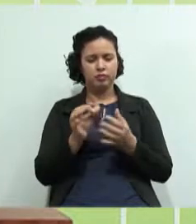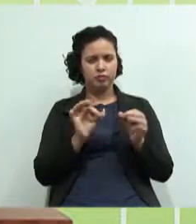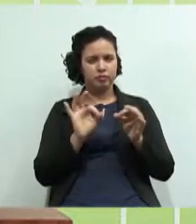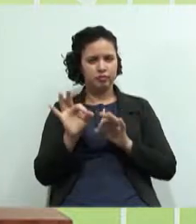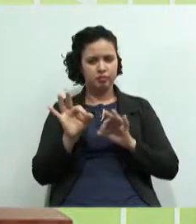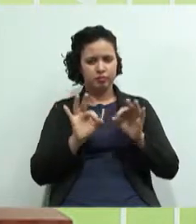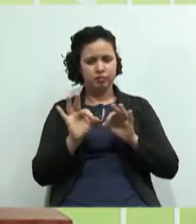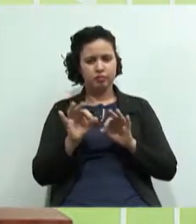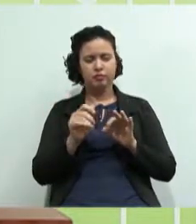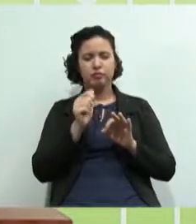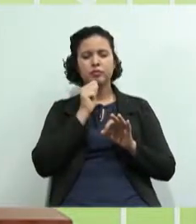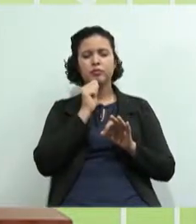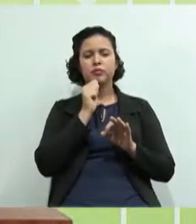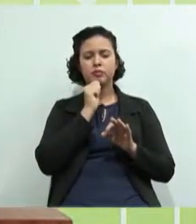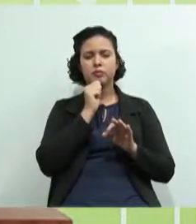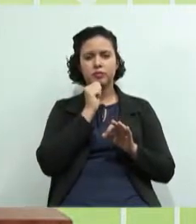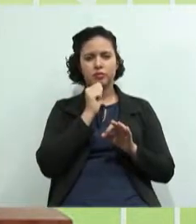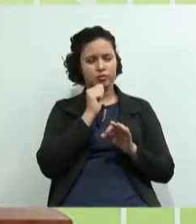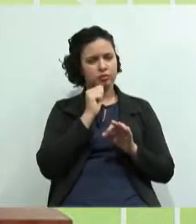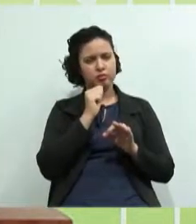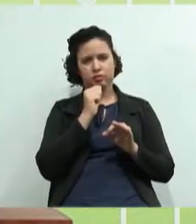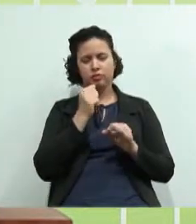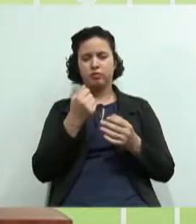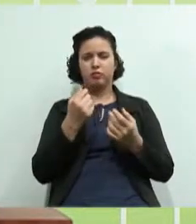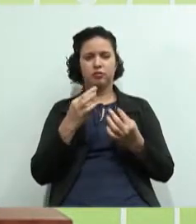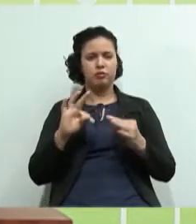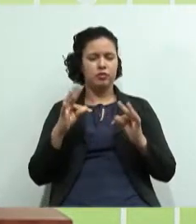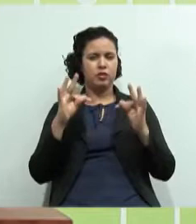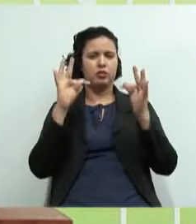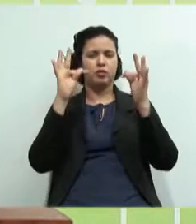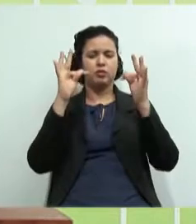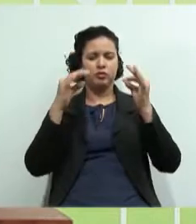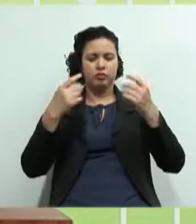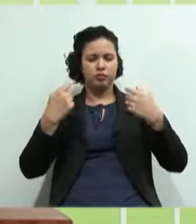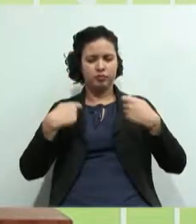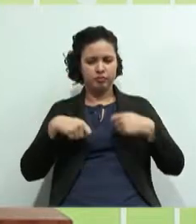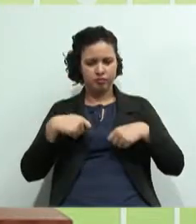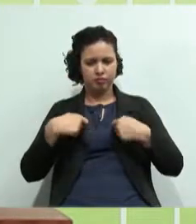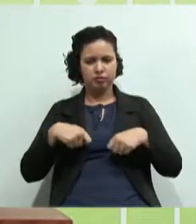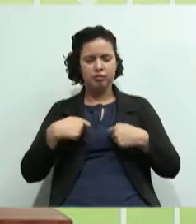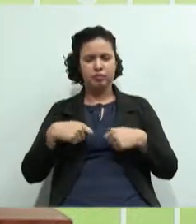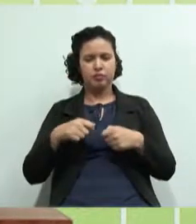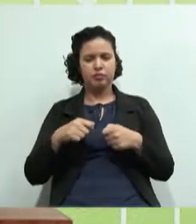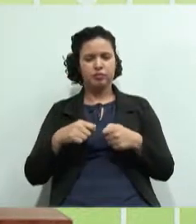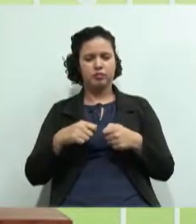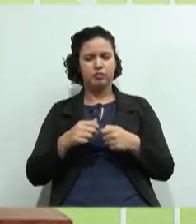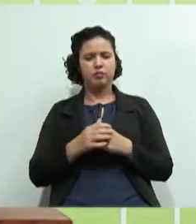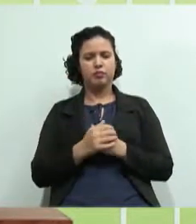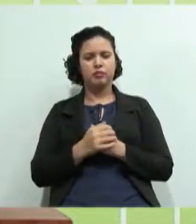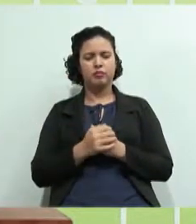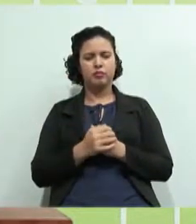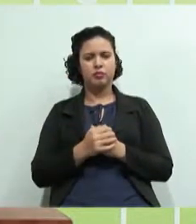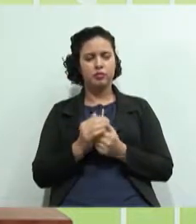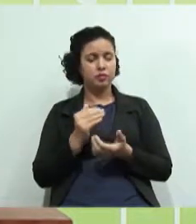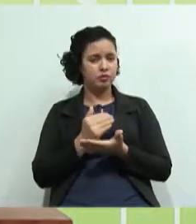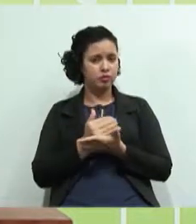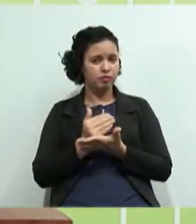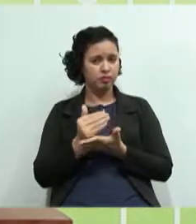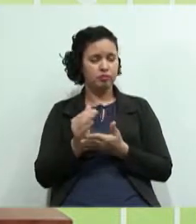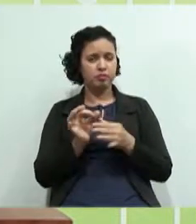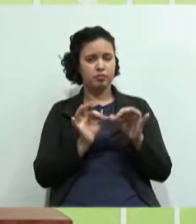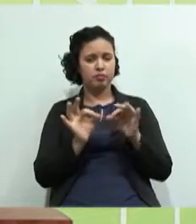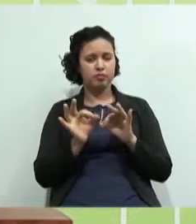cooperativa e você não tem recursos tecnológicos que vão ser necessários para a execução do trabalho? Já pensou se você começa a planejar a